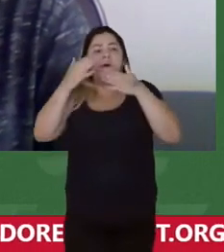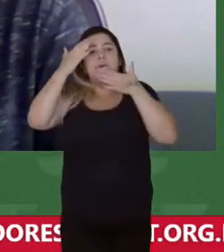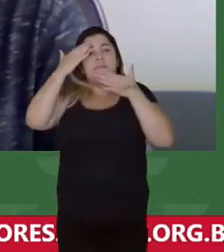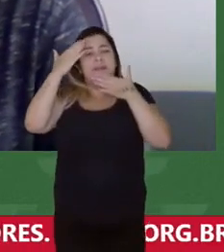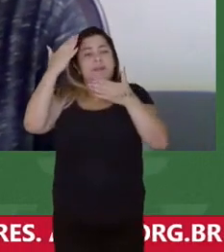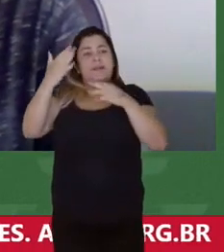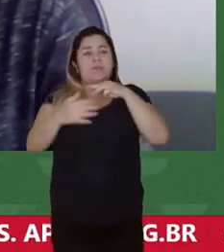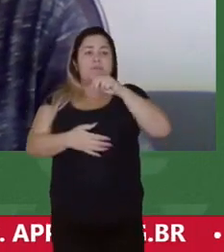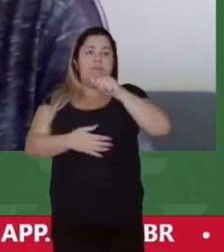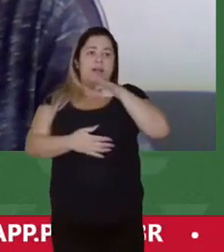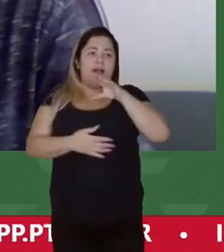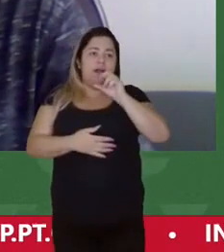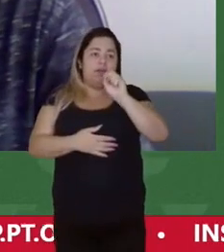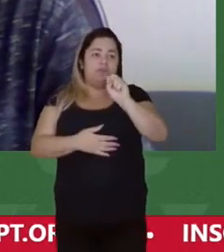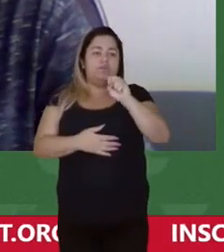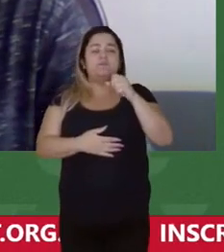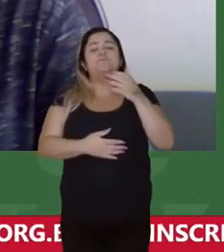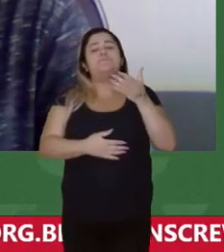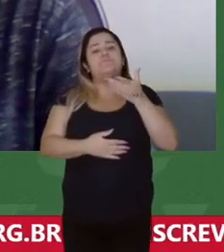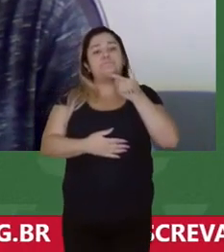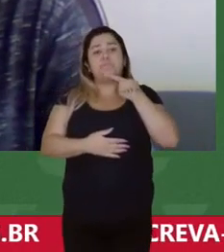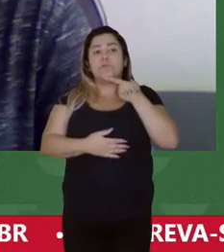Obrigado, Marcos. Quero